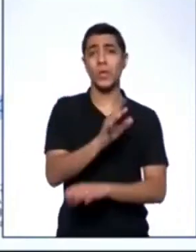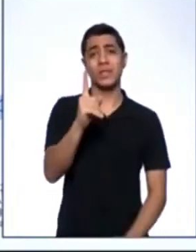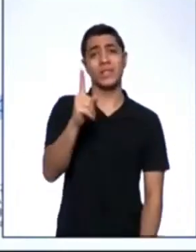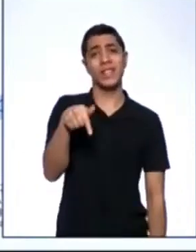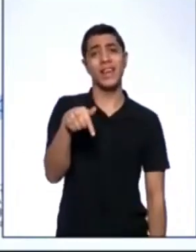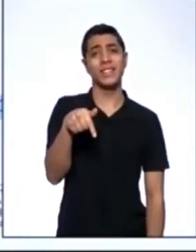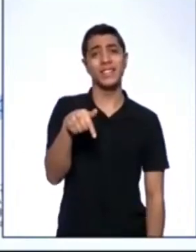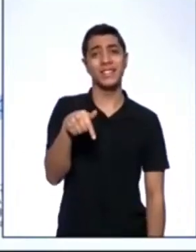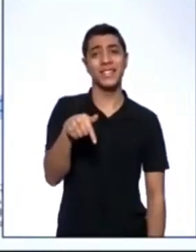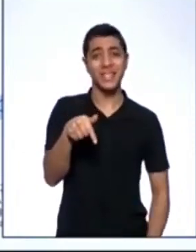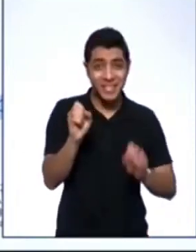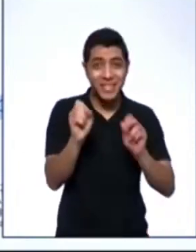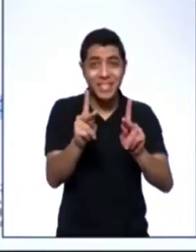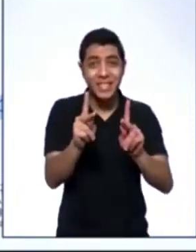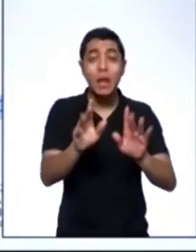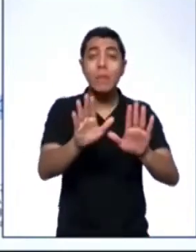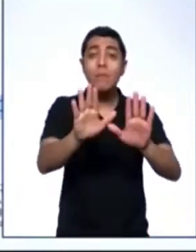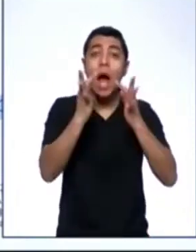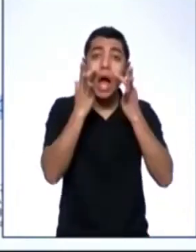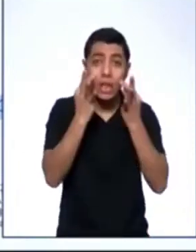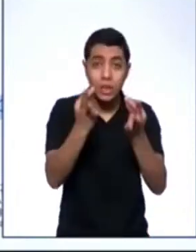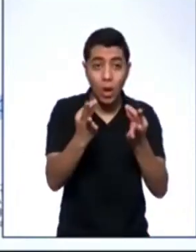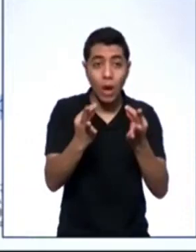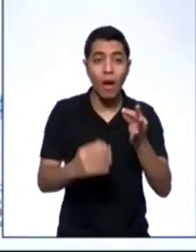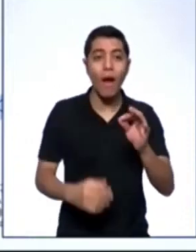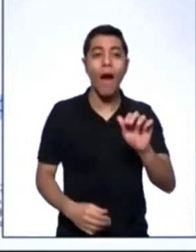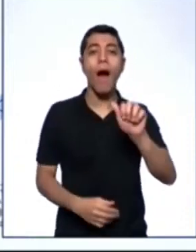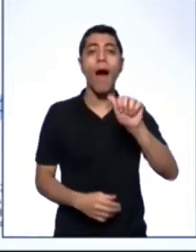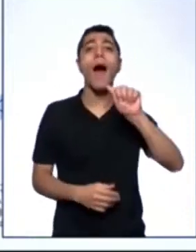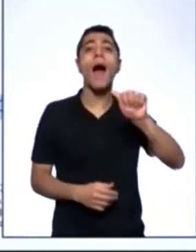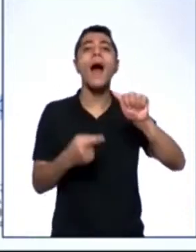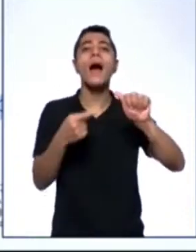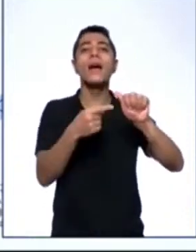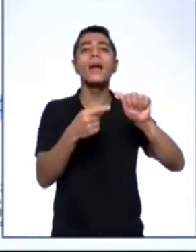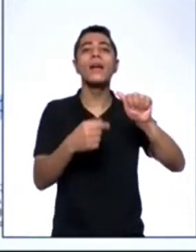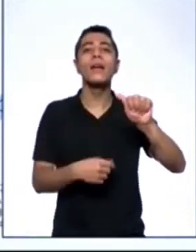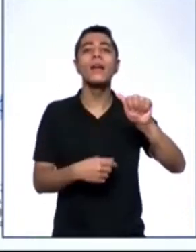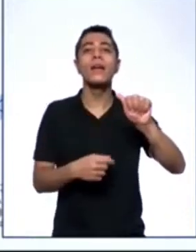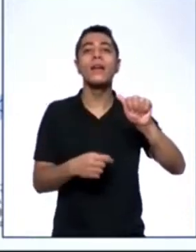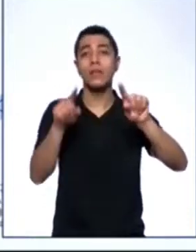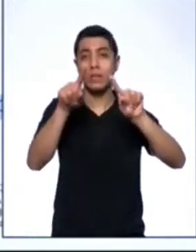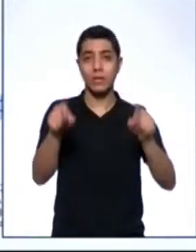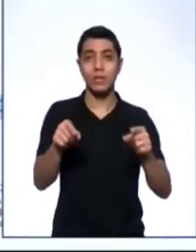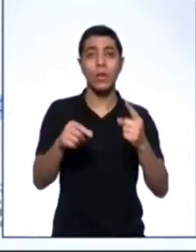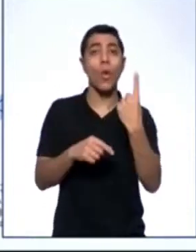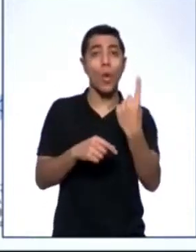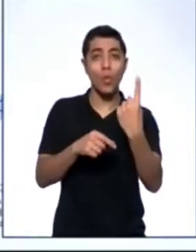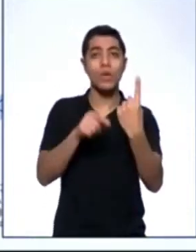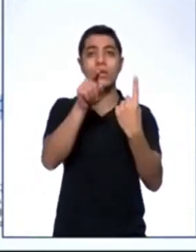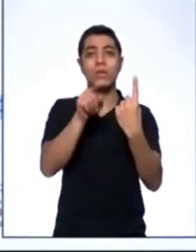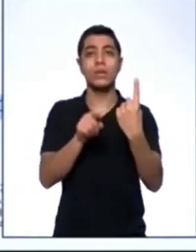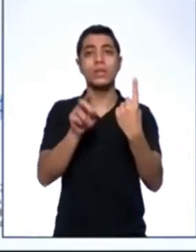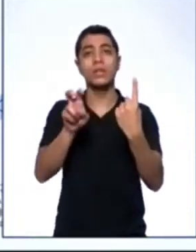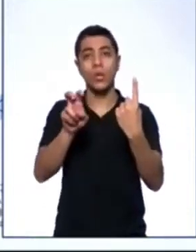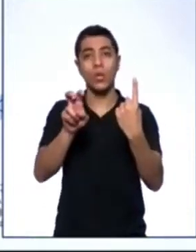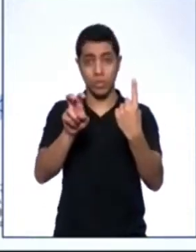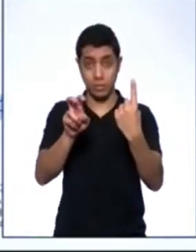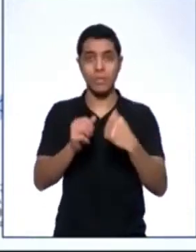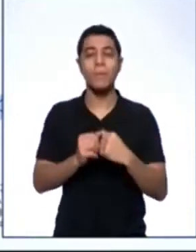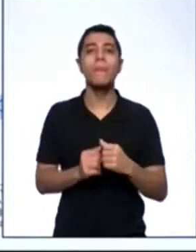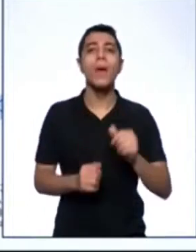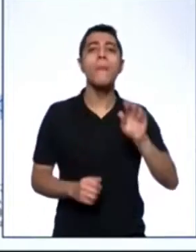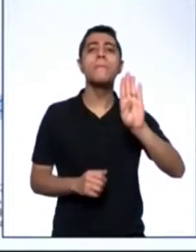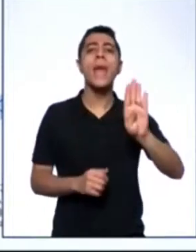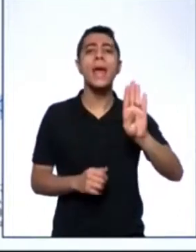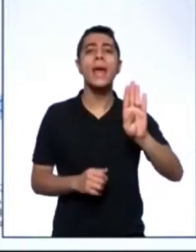Mais veja o gente o ponto A é coordenadas 15 e o ponto b coordenadas 4 14